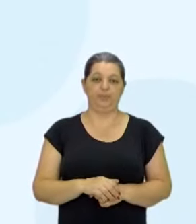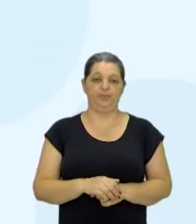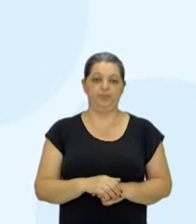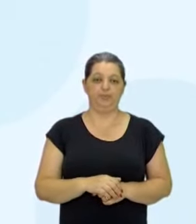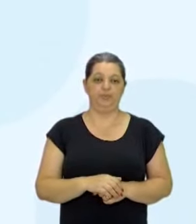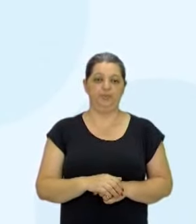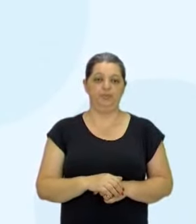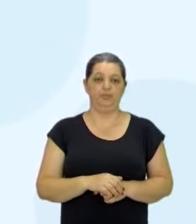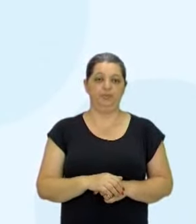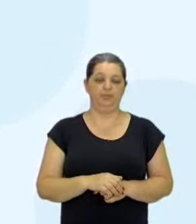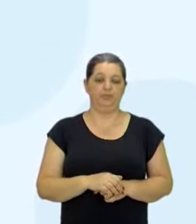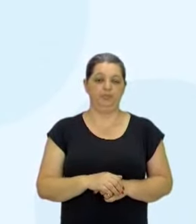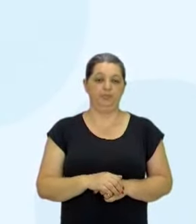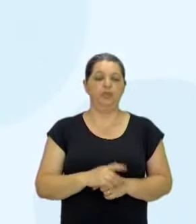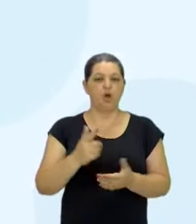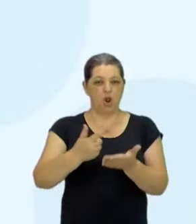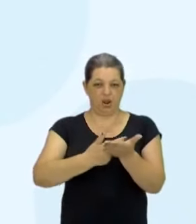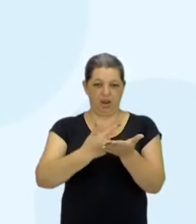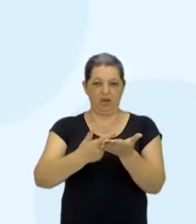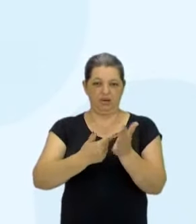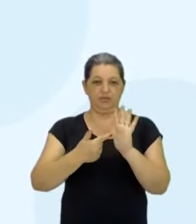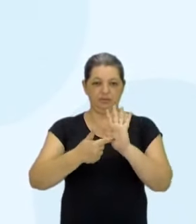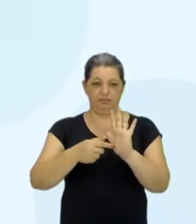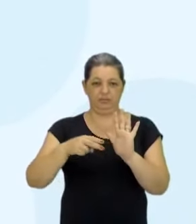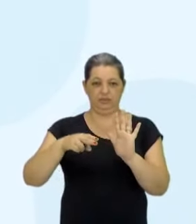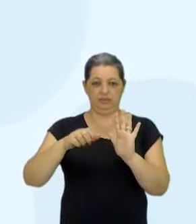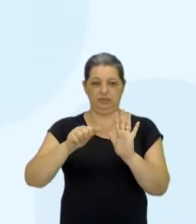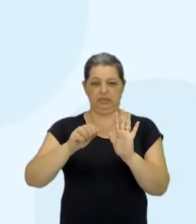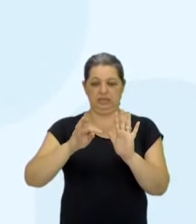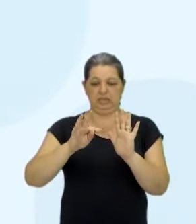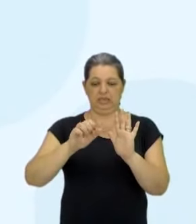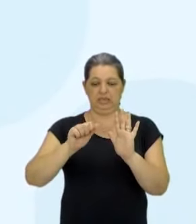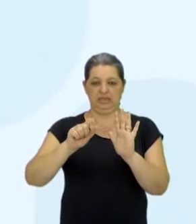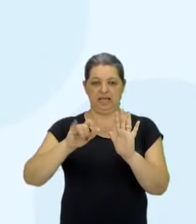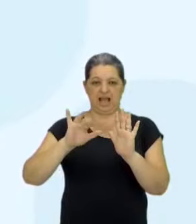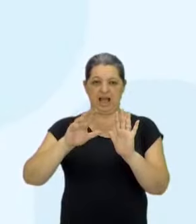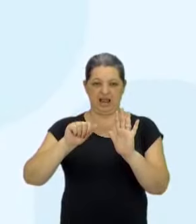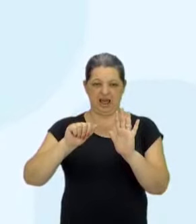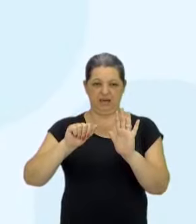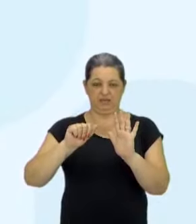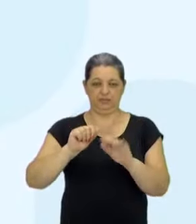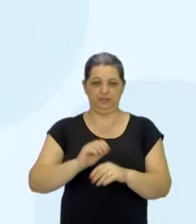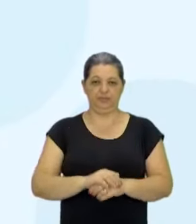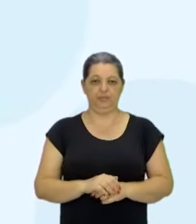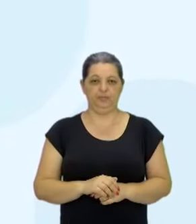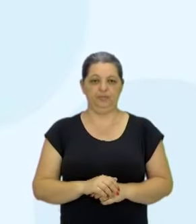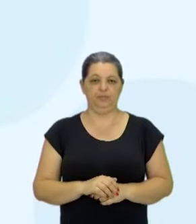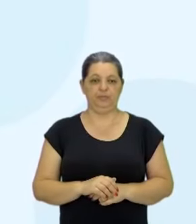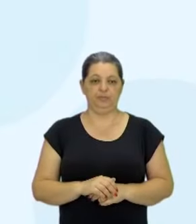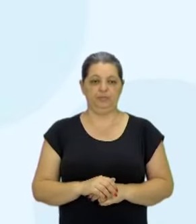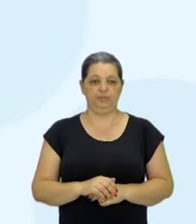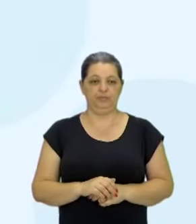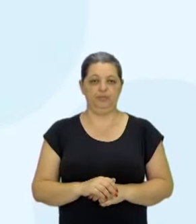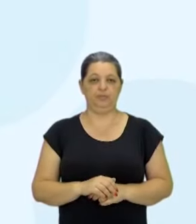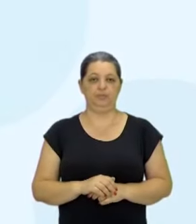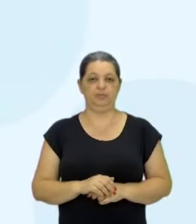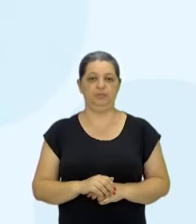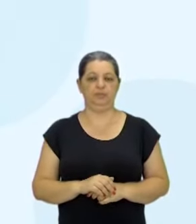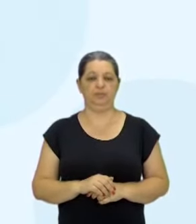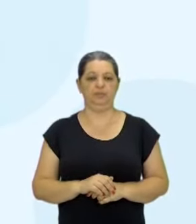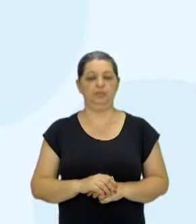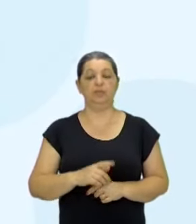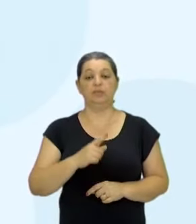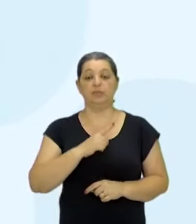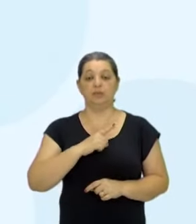o livro. A gente vai falar da Natália, não estou enxergando direito, está com muito reflexo. Então, da Natália Pasternak, que teve